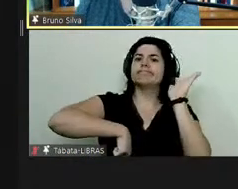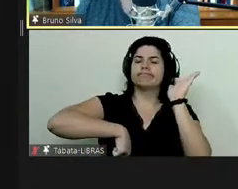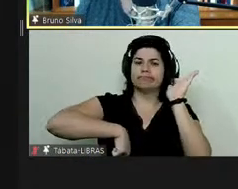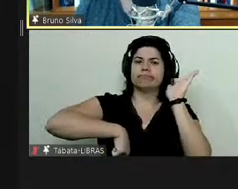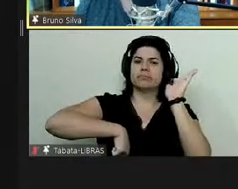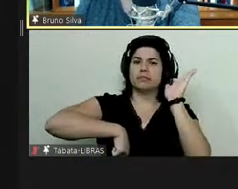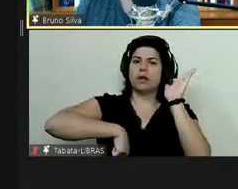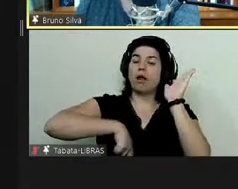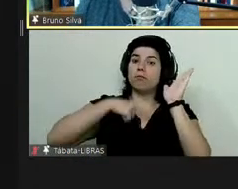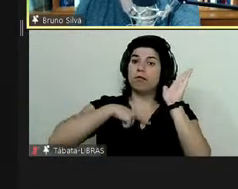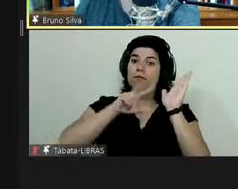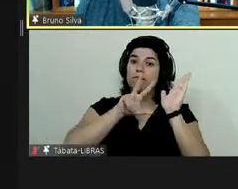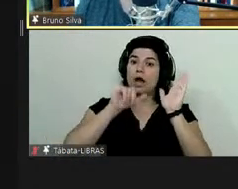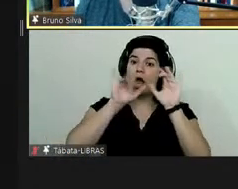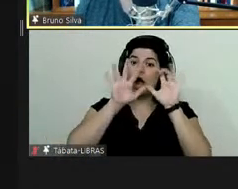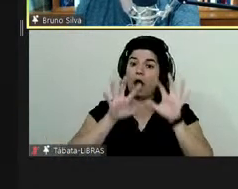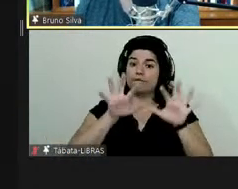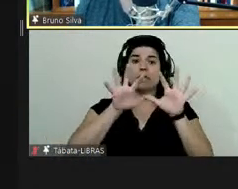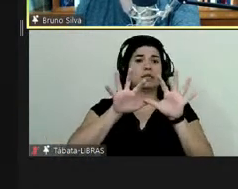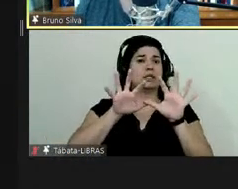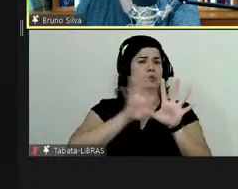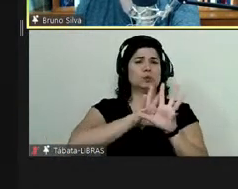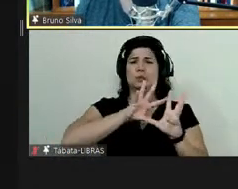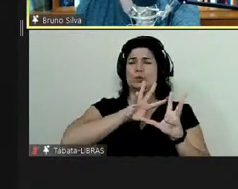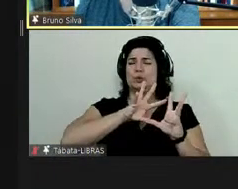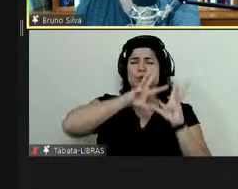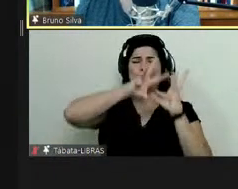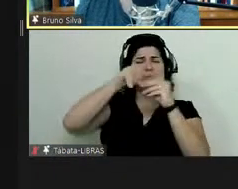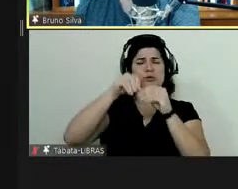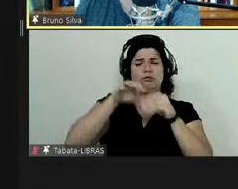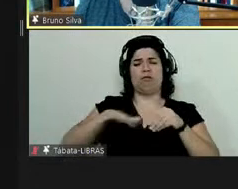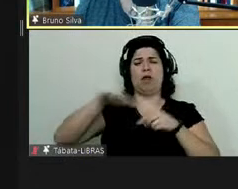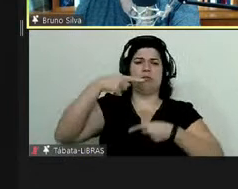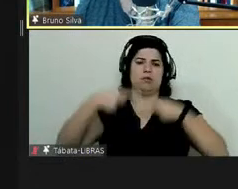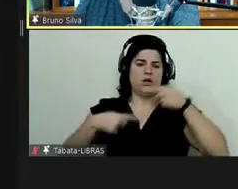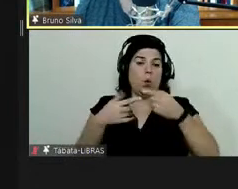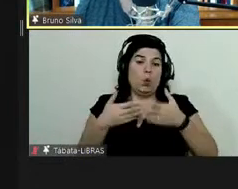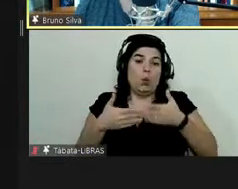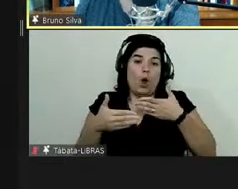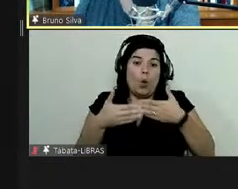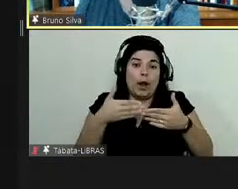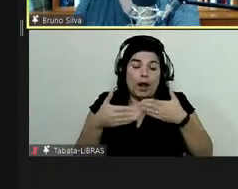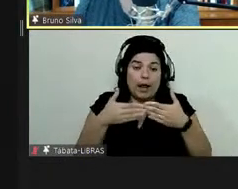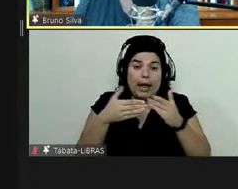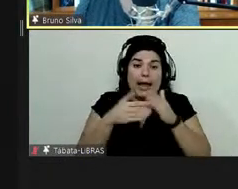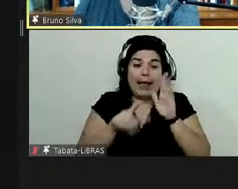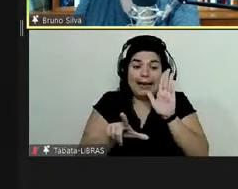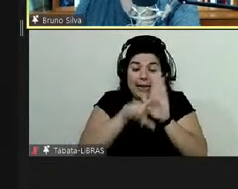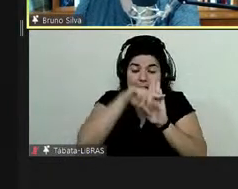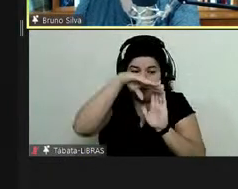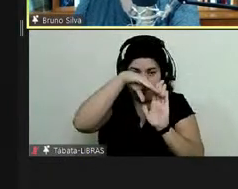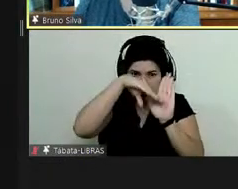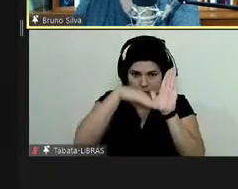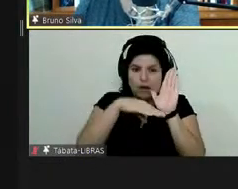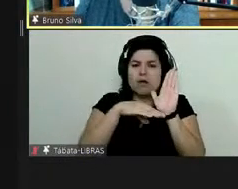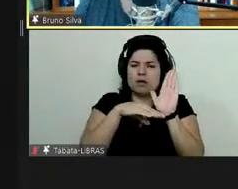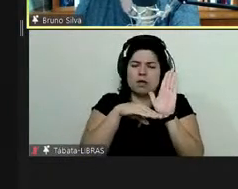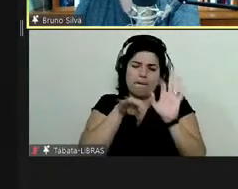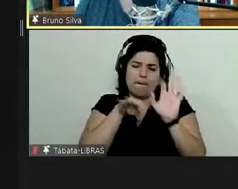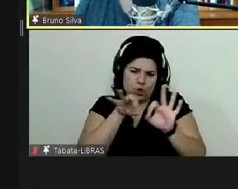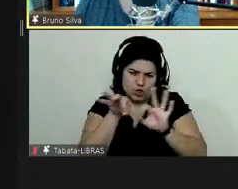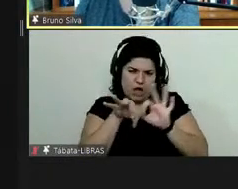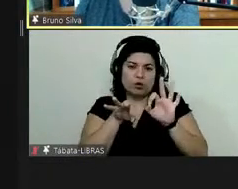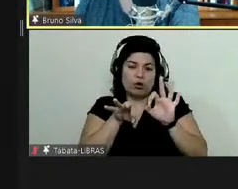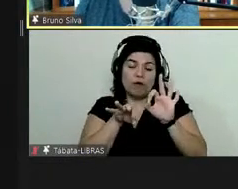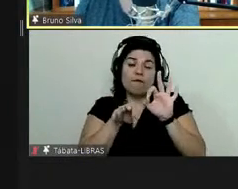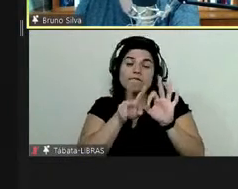político né ao passo em que por exemplo qualquer projetinho de lei para poder ser aprovado qualquer projeto de